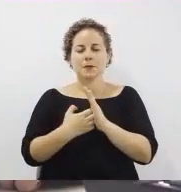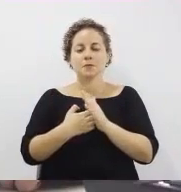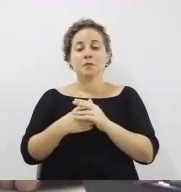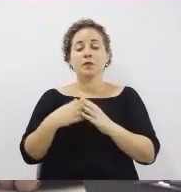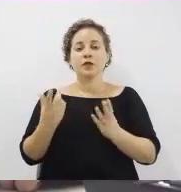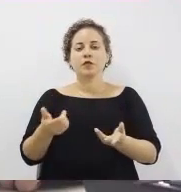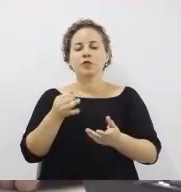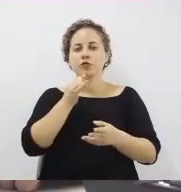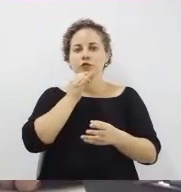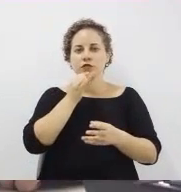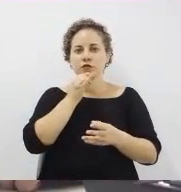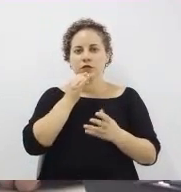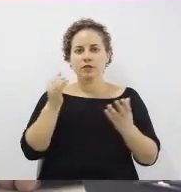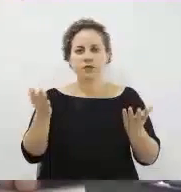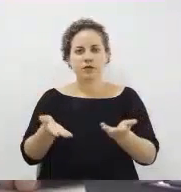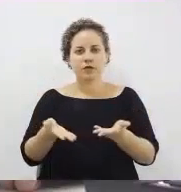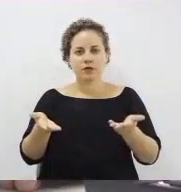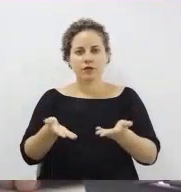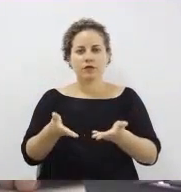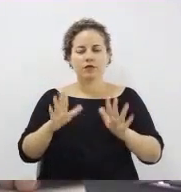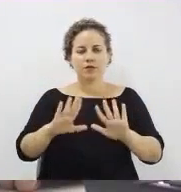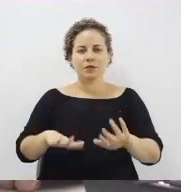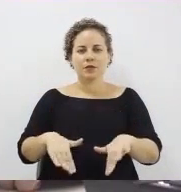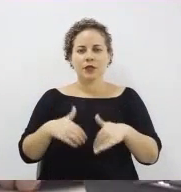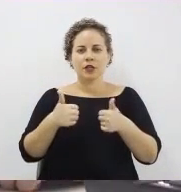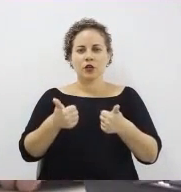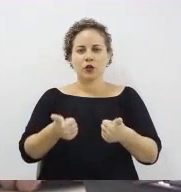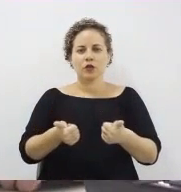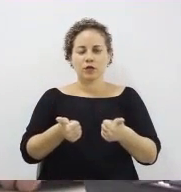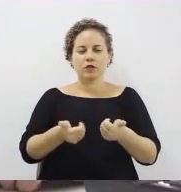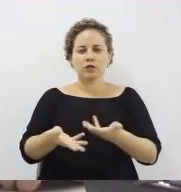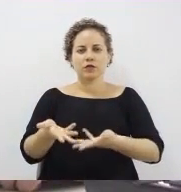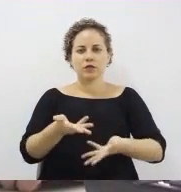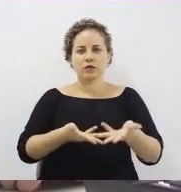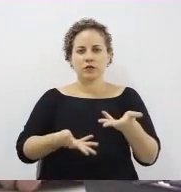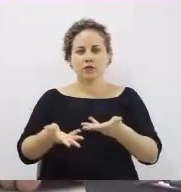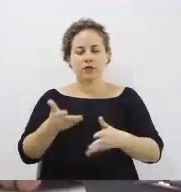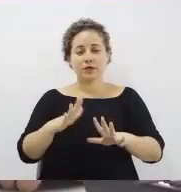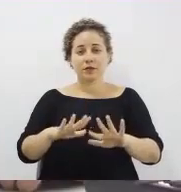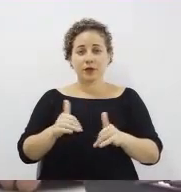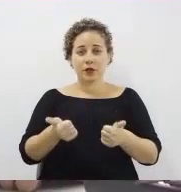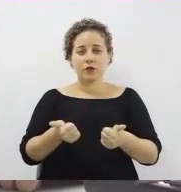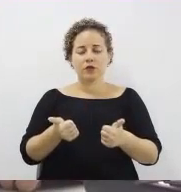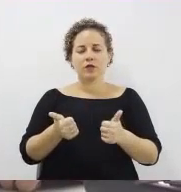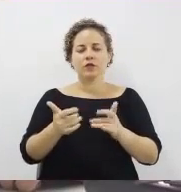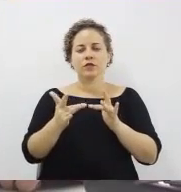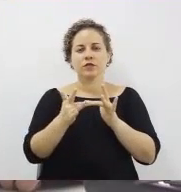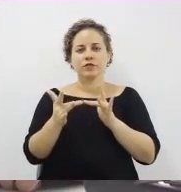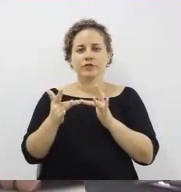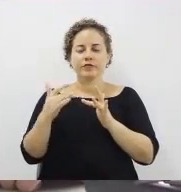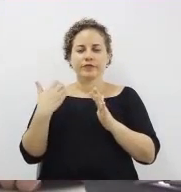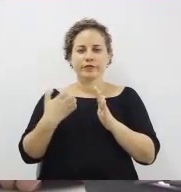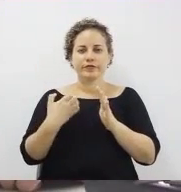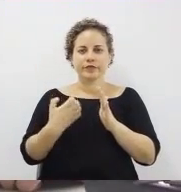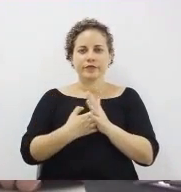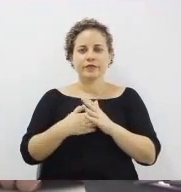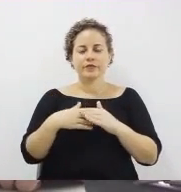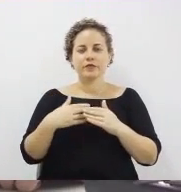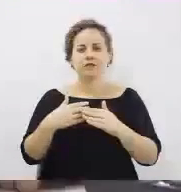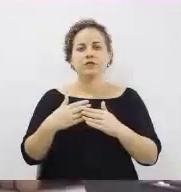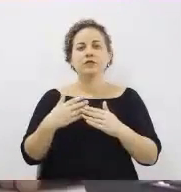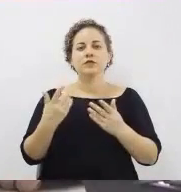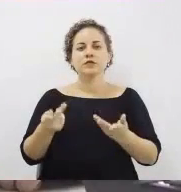de uma empresa que melhorou o relacionamento com os clientes através de uma